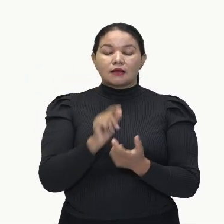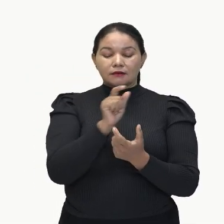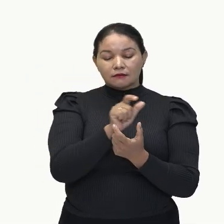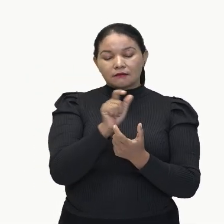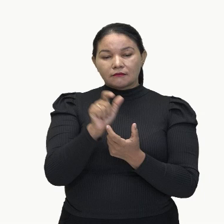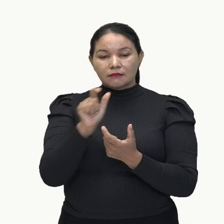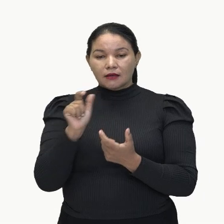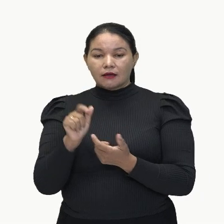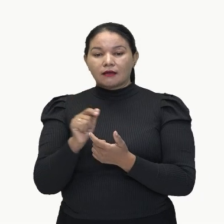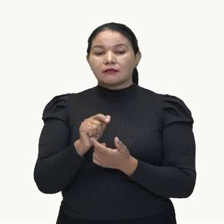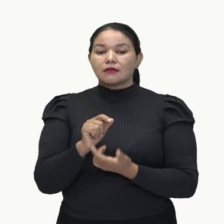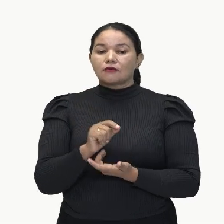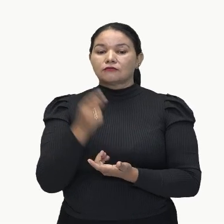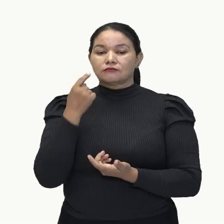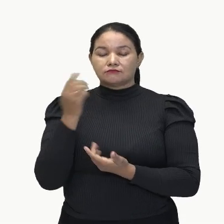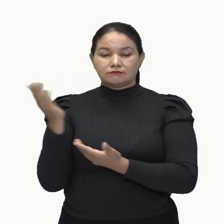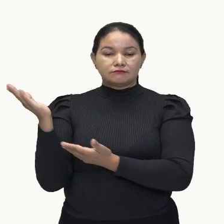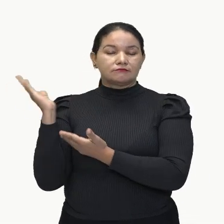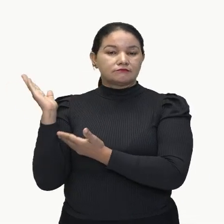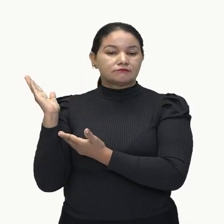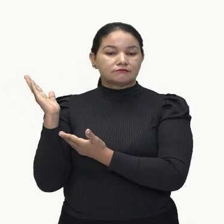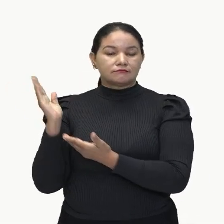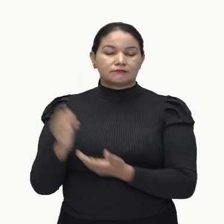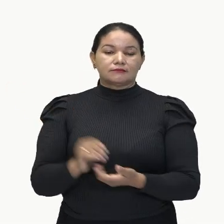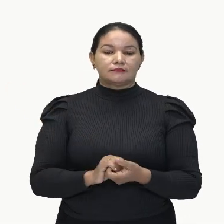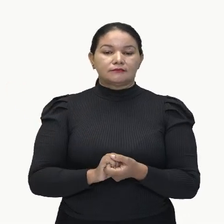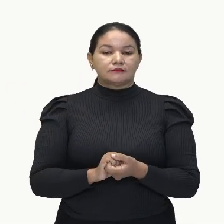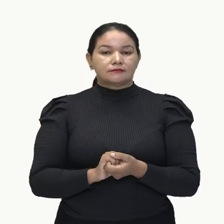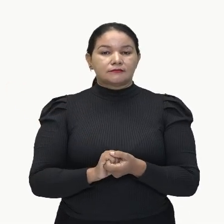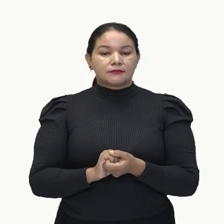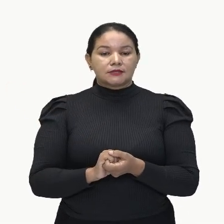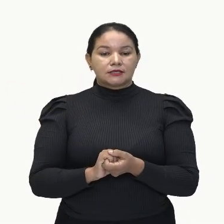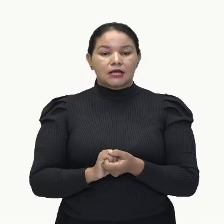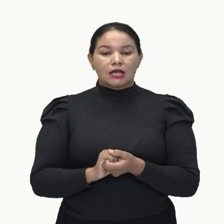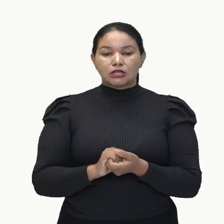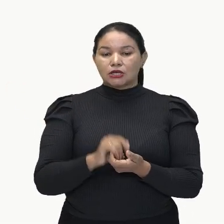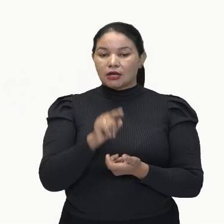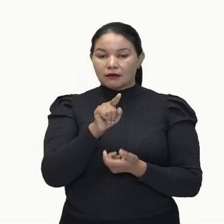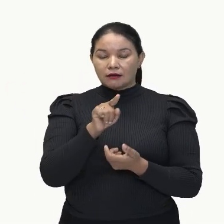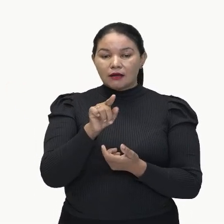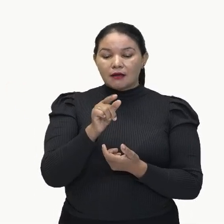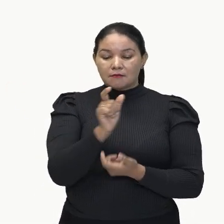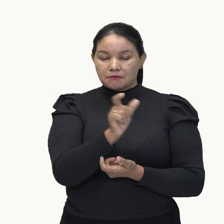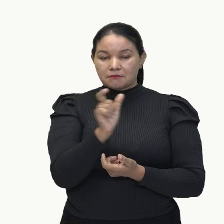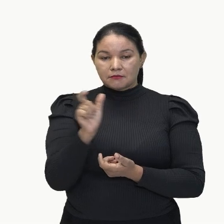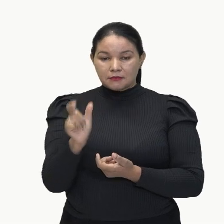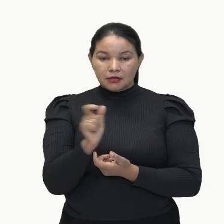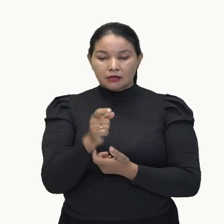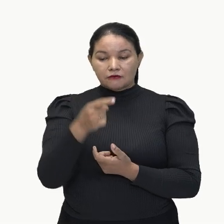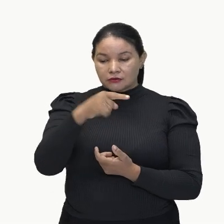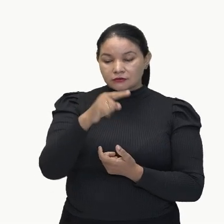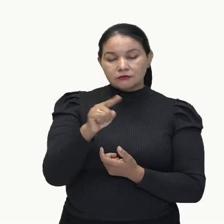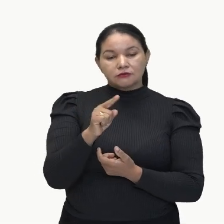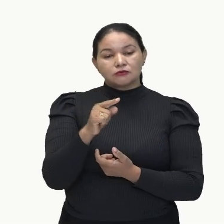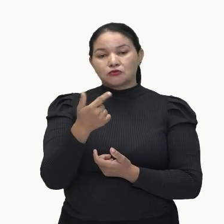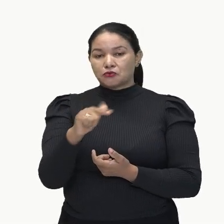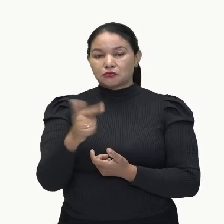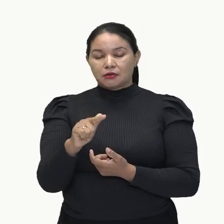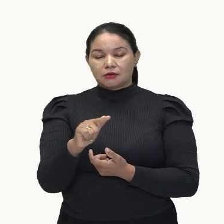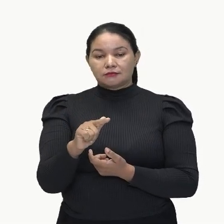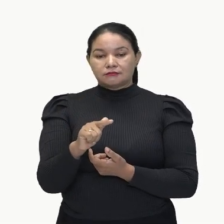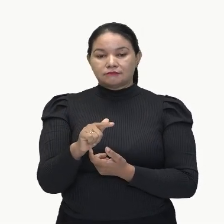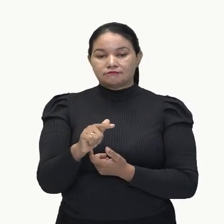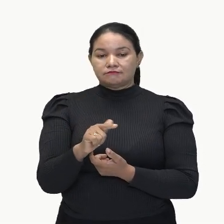abram Rep nenhuma dessas nenhuma dessas é acentuada tá pessoal nenhuma